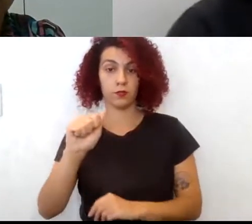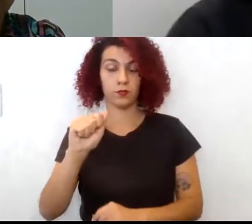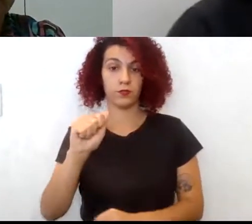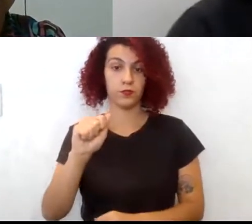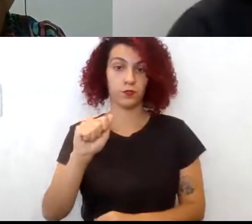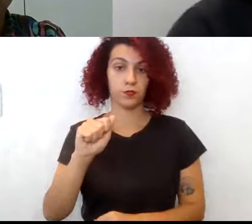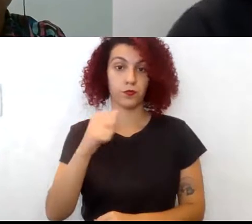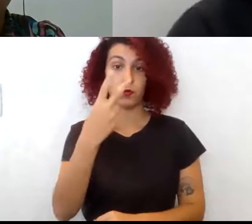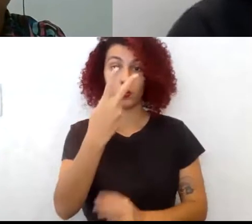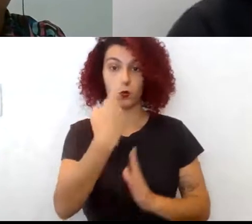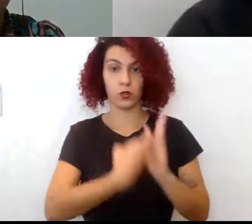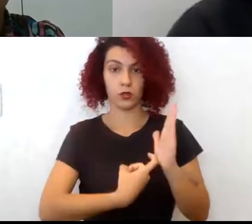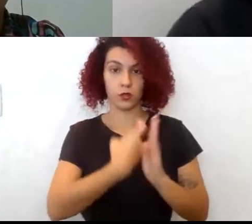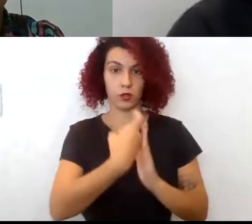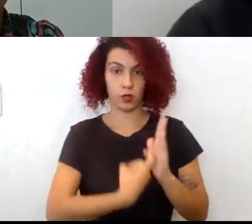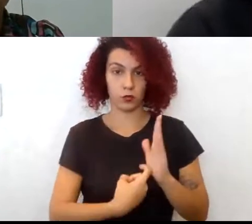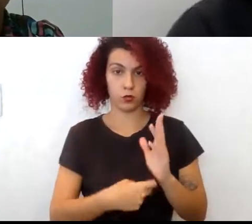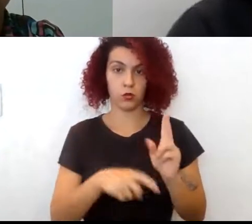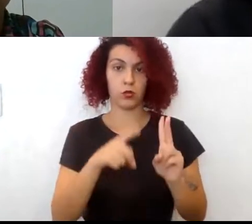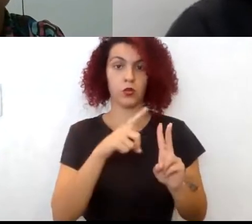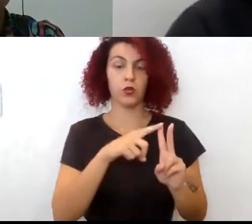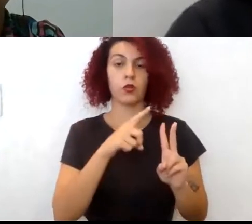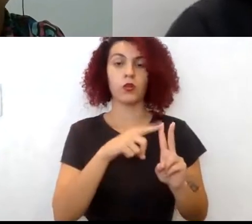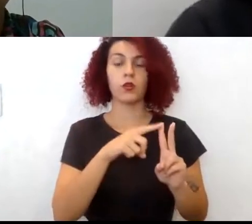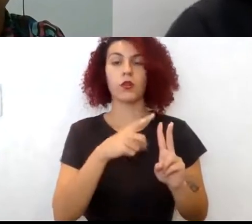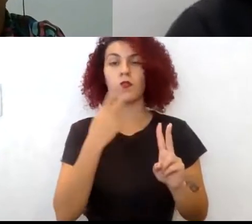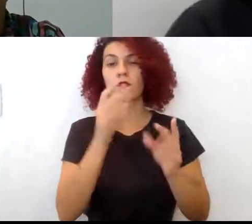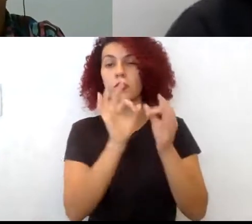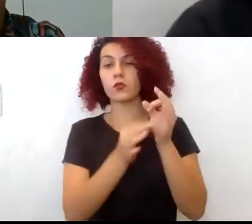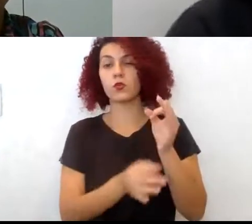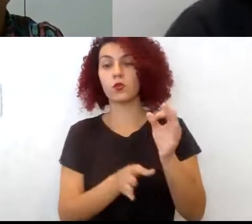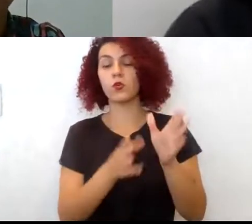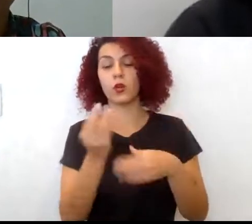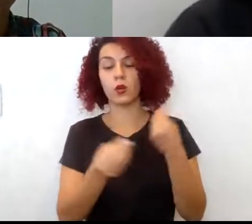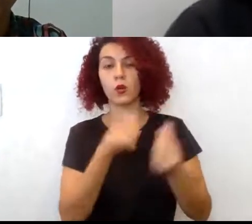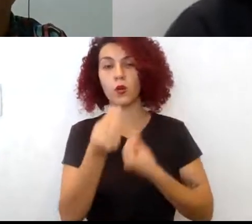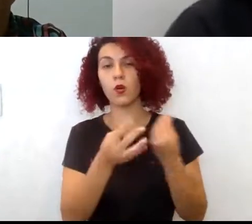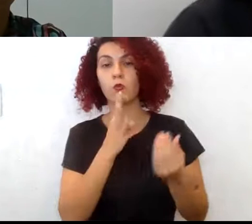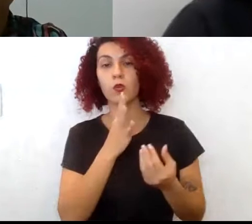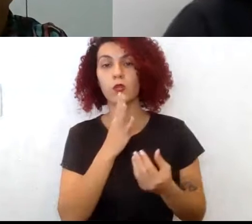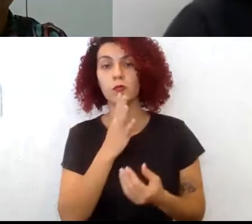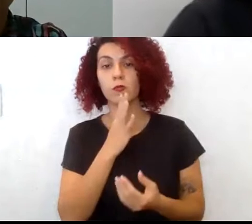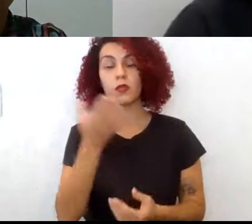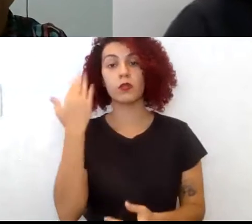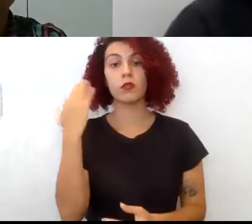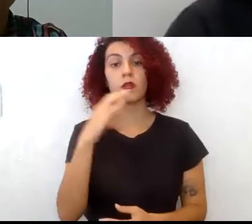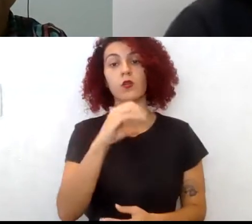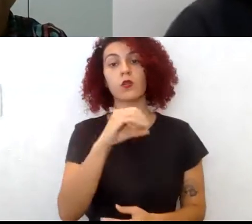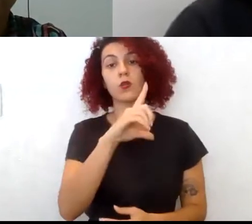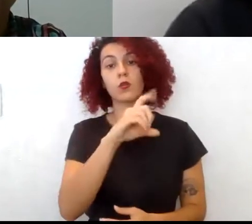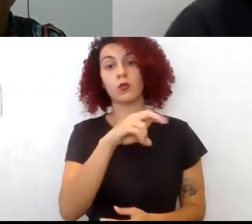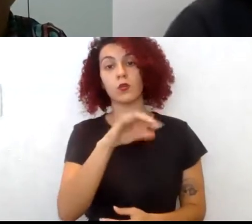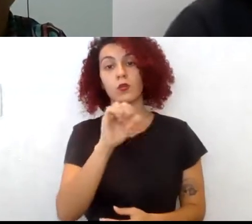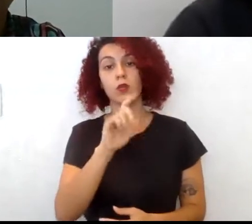os textos que é o queixo do grosso formal que ele vai falar sobre a estrutura de conhecimento como ela é Colonial como que a gente